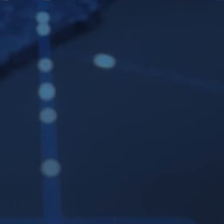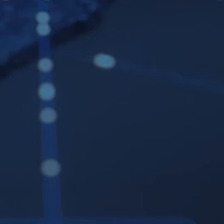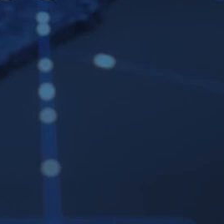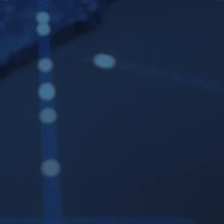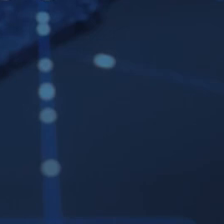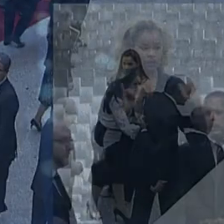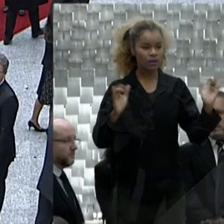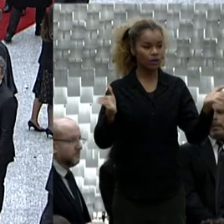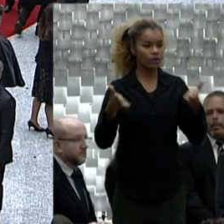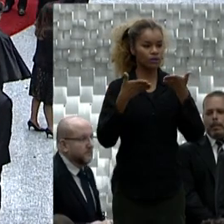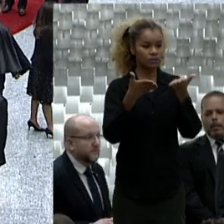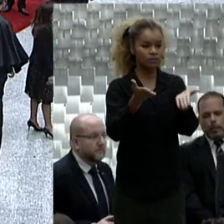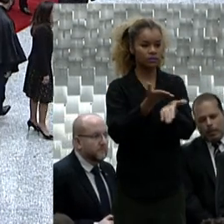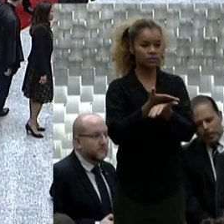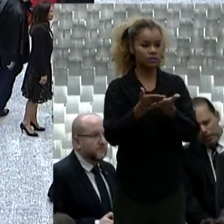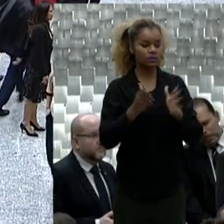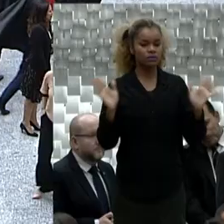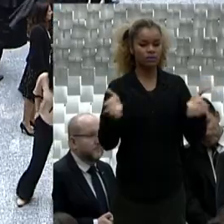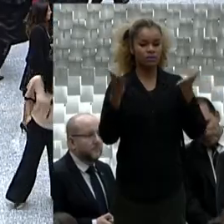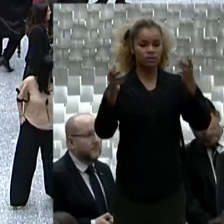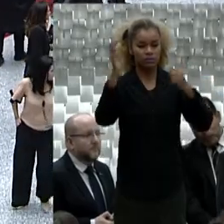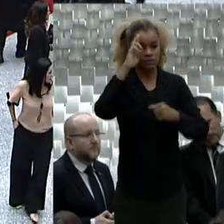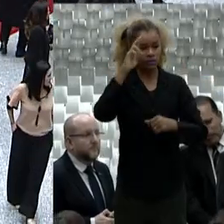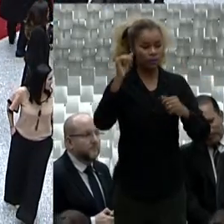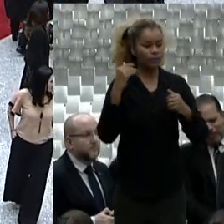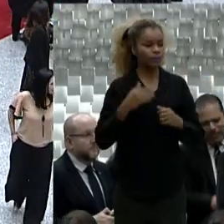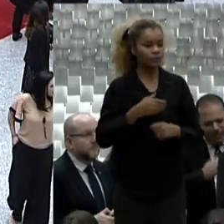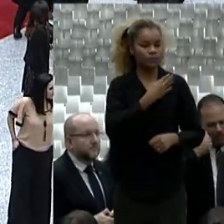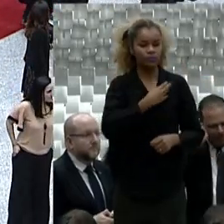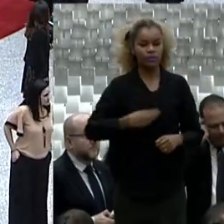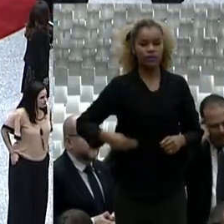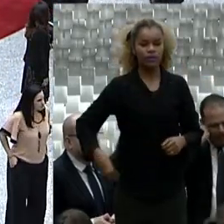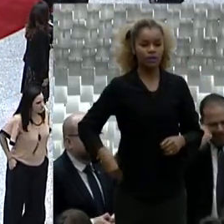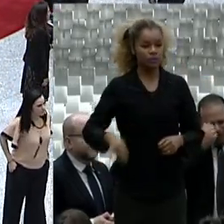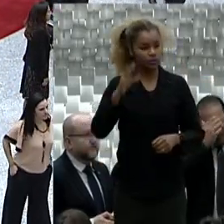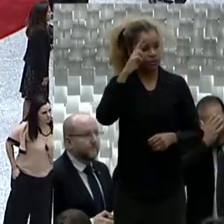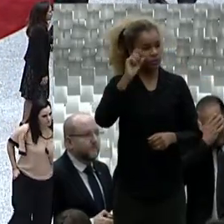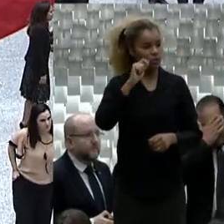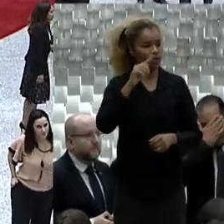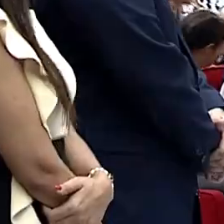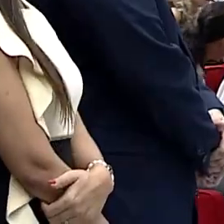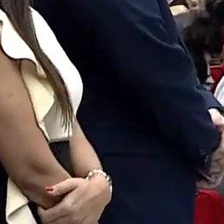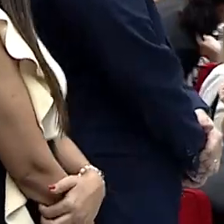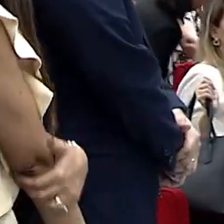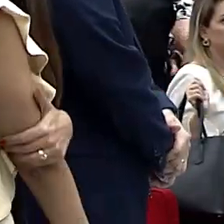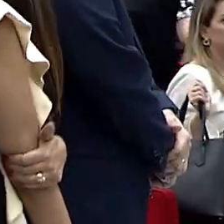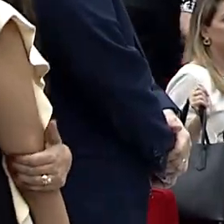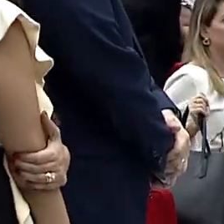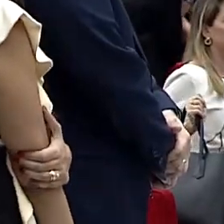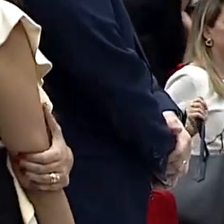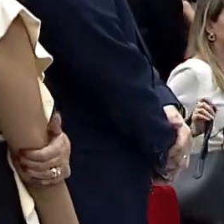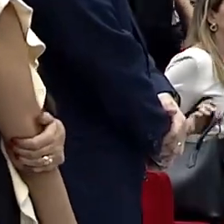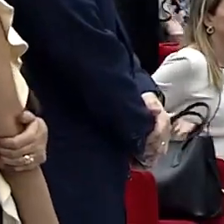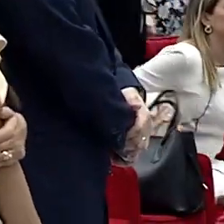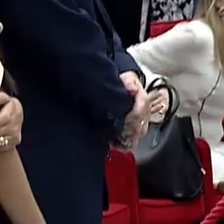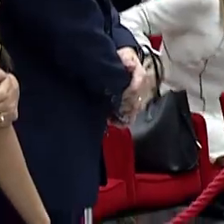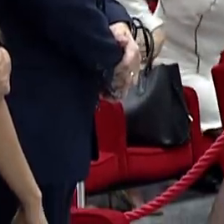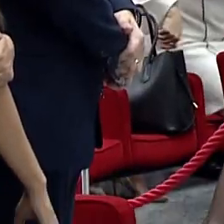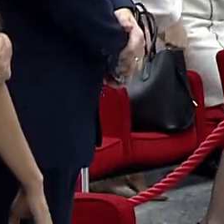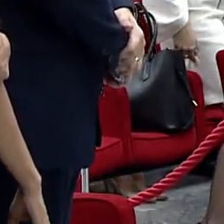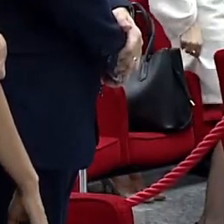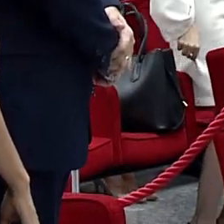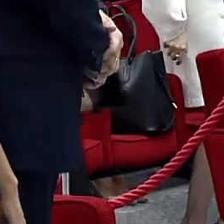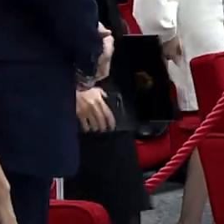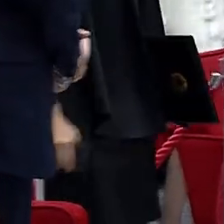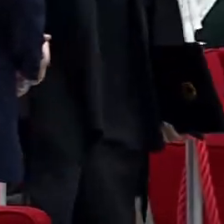Anunciamos a entrada do excelentíssimo senhor ministro João Otávio de Noronha, presidente do Superior Tribunal de Justiça e do Conselho da